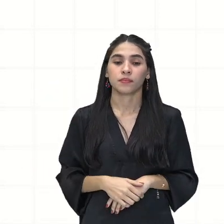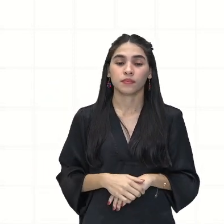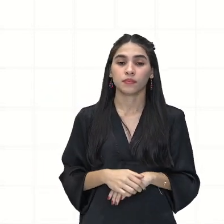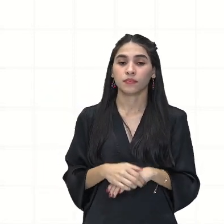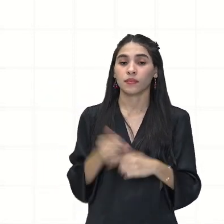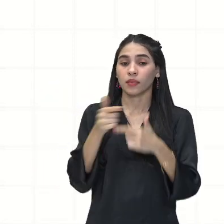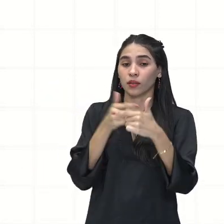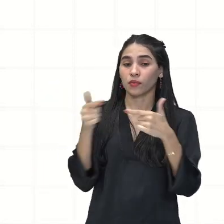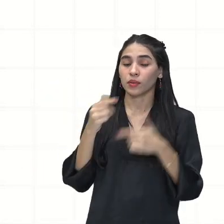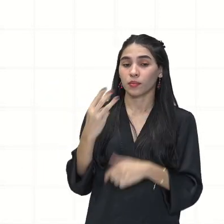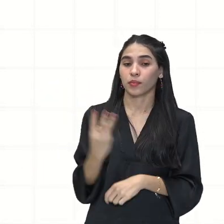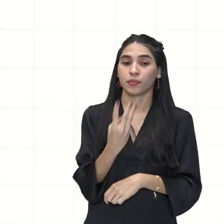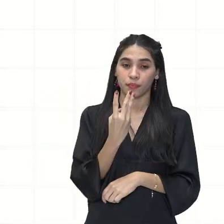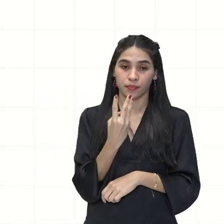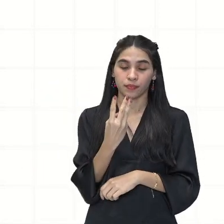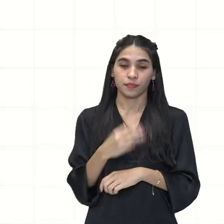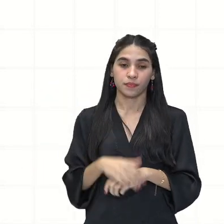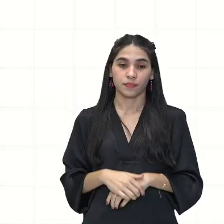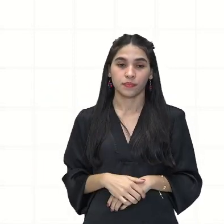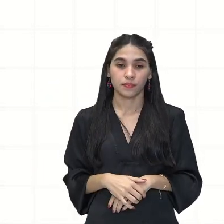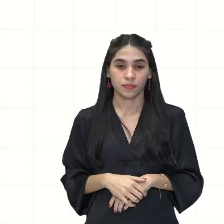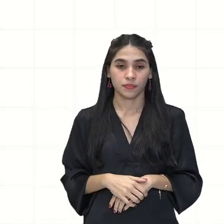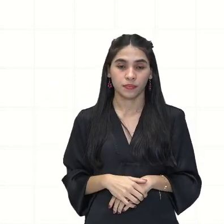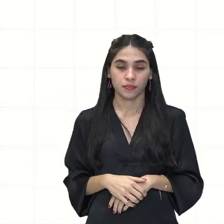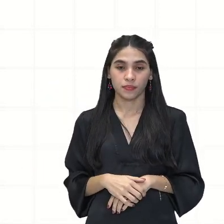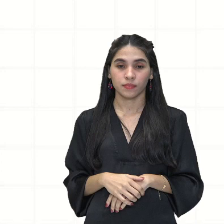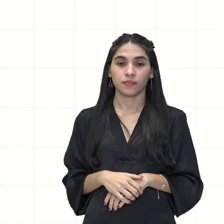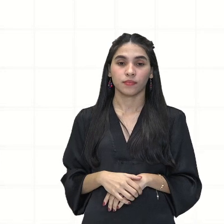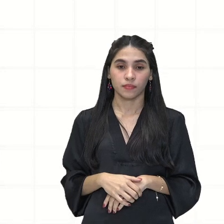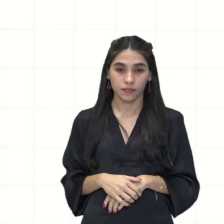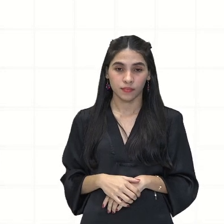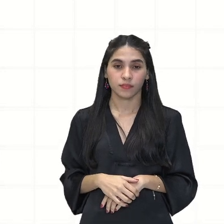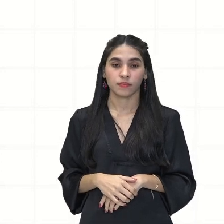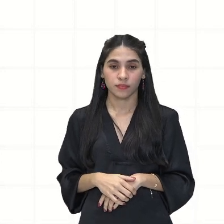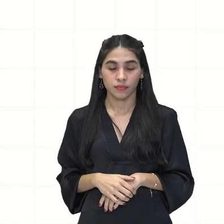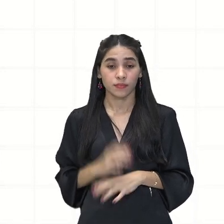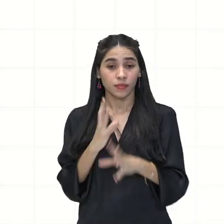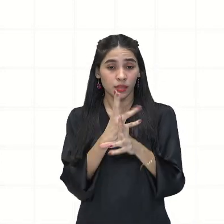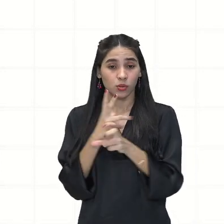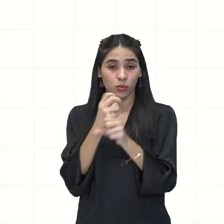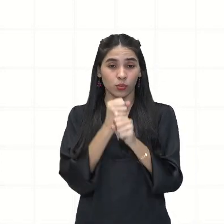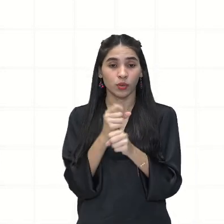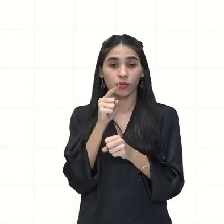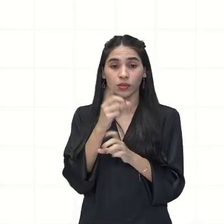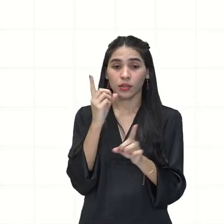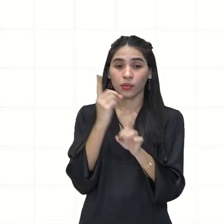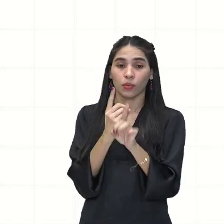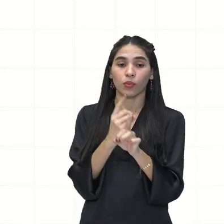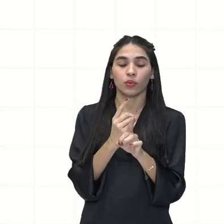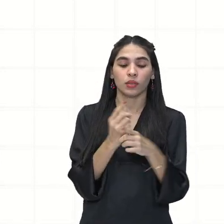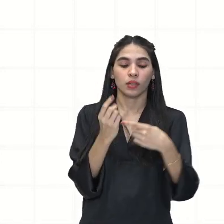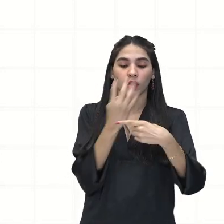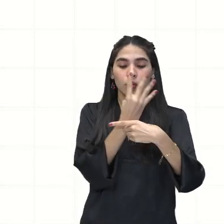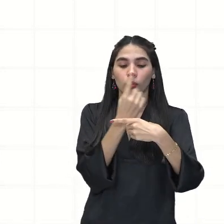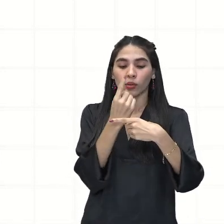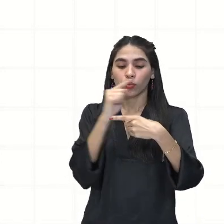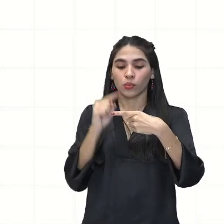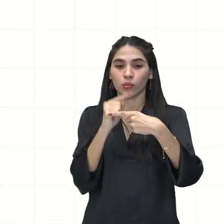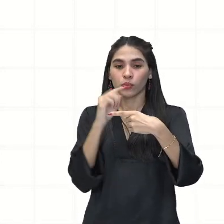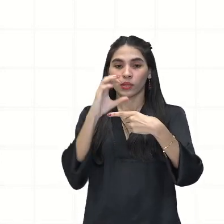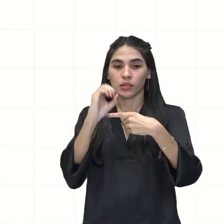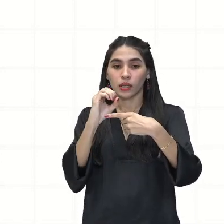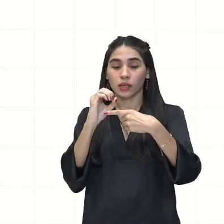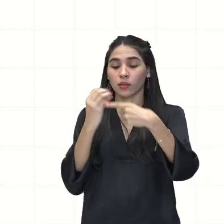4,50 elevado ao quadrado, 20,25. E isso agora, somando, chegamos a 41 dividido por 3. Olha o que é que